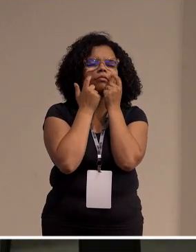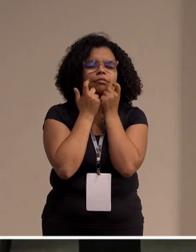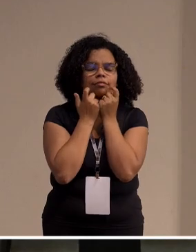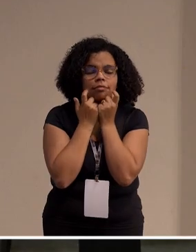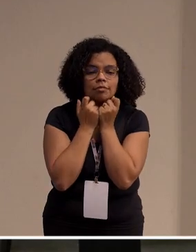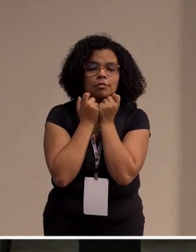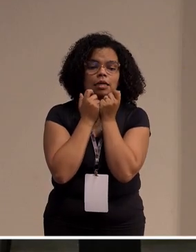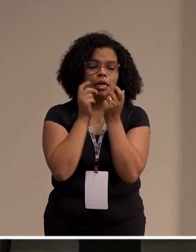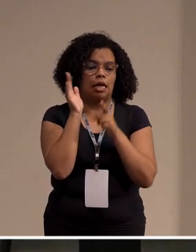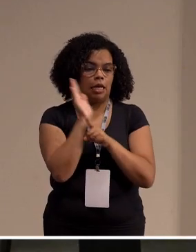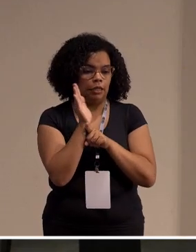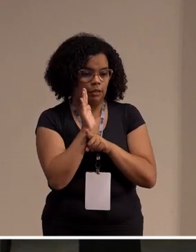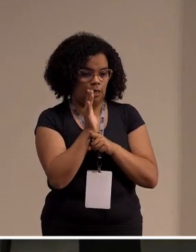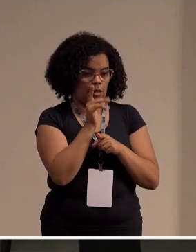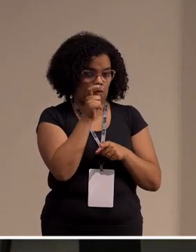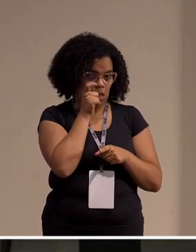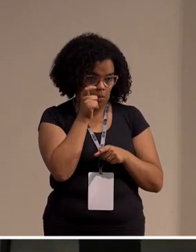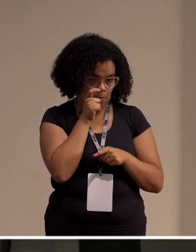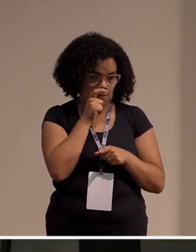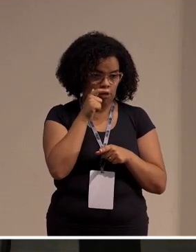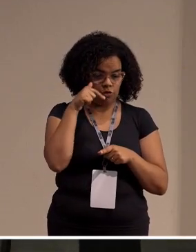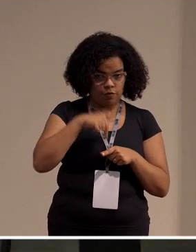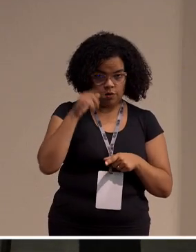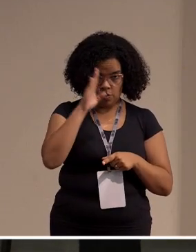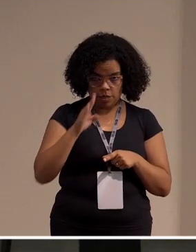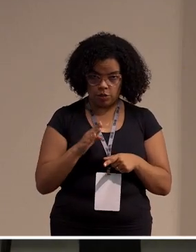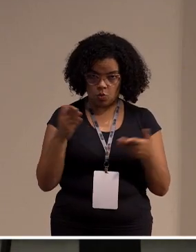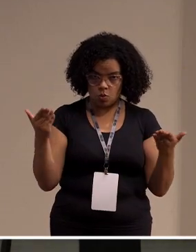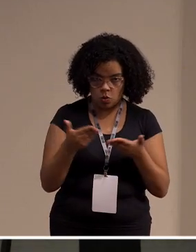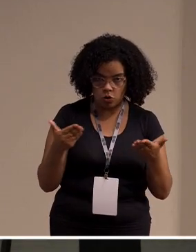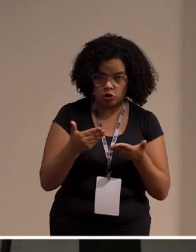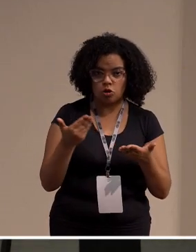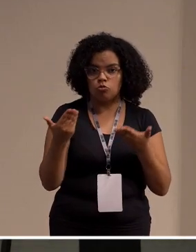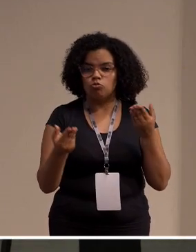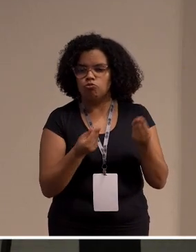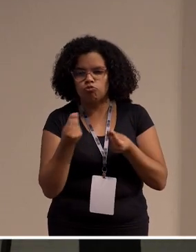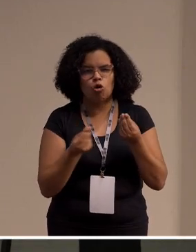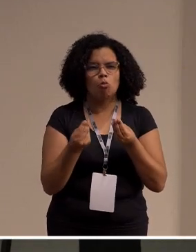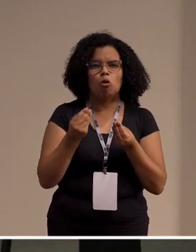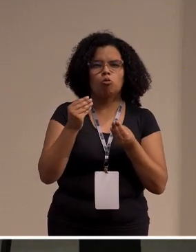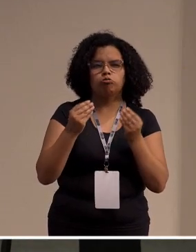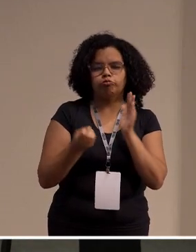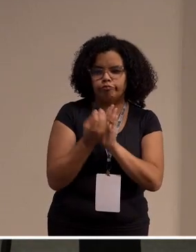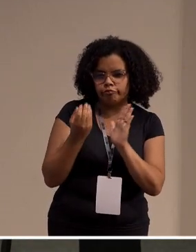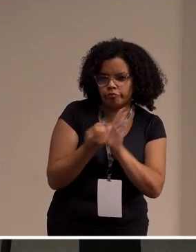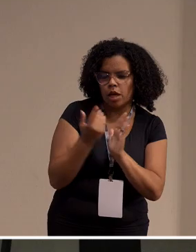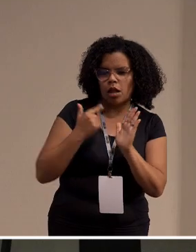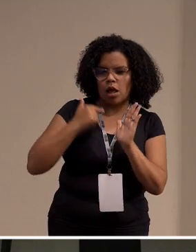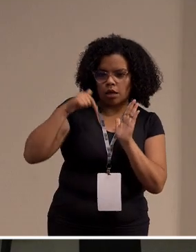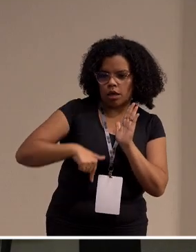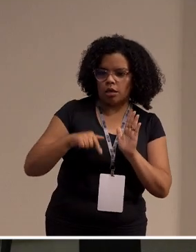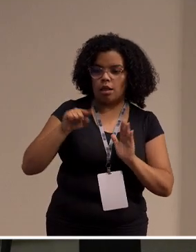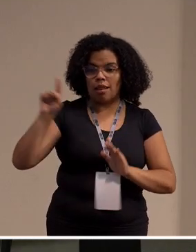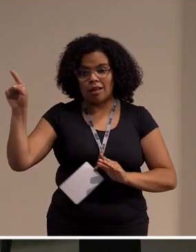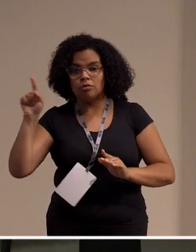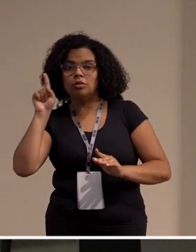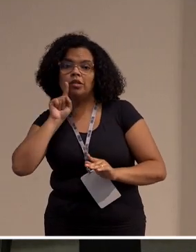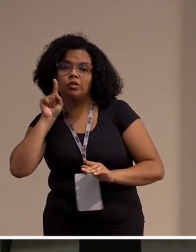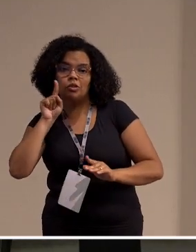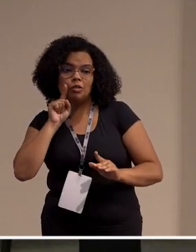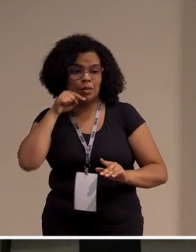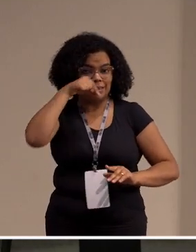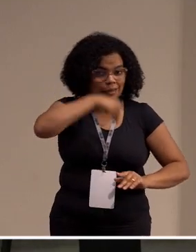A gente vive aqui no Brasil hoje, eu não sei como é que o mercado editorial se comporta nesse sentido nos Estados Unidos, mas aqui no